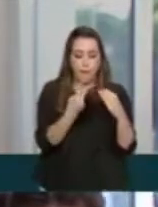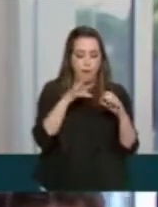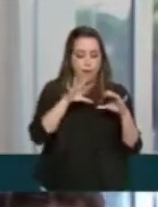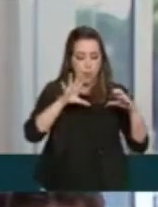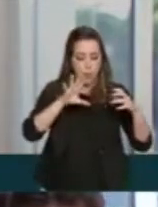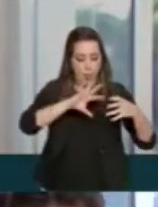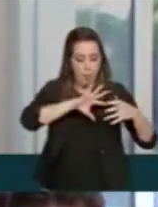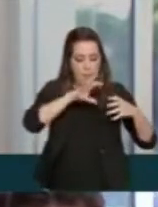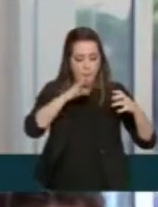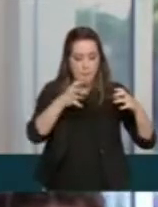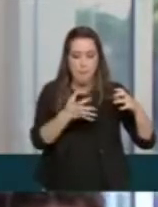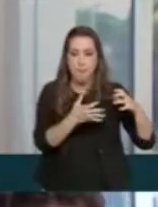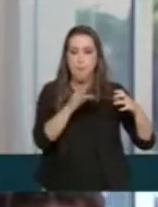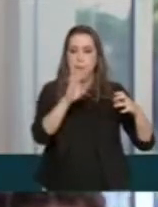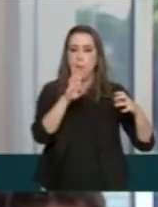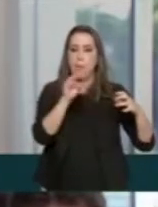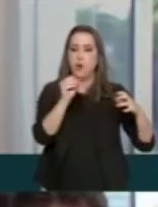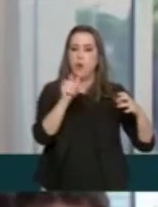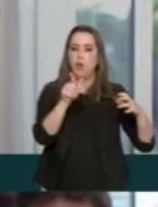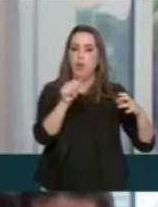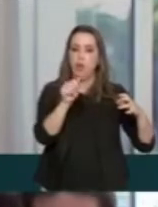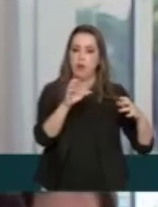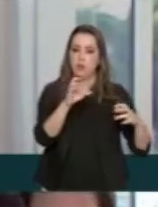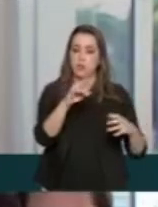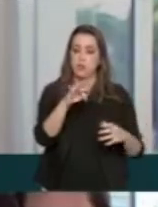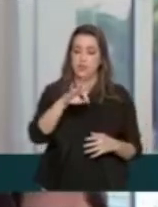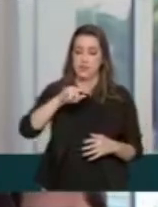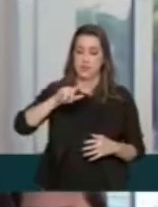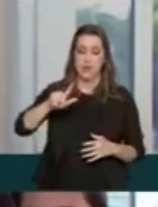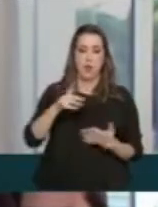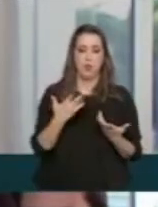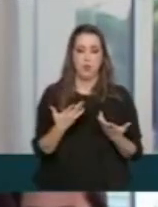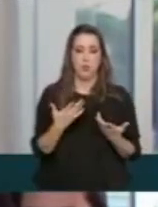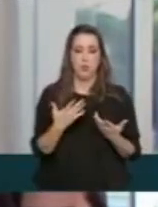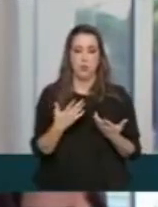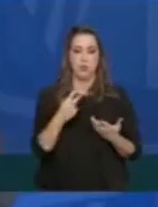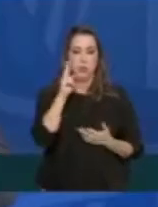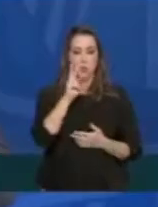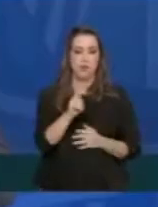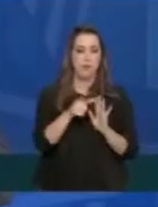outras investigações em andamento com relação a outros governadores, se o senhor pode adiantar isso.